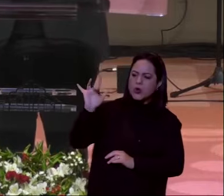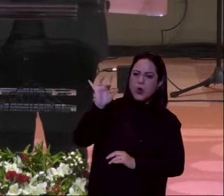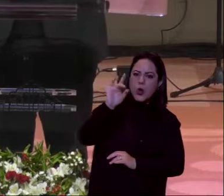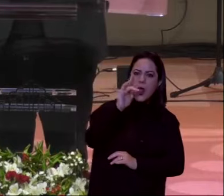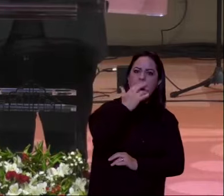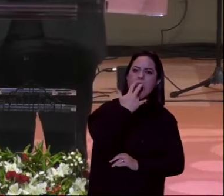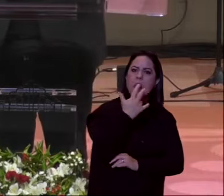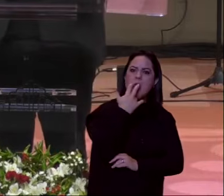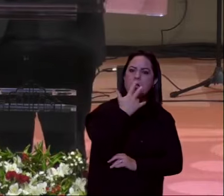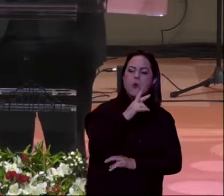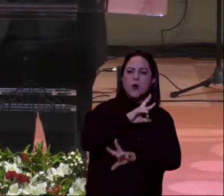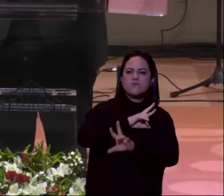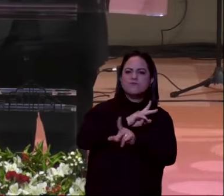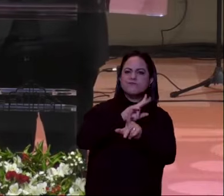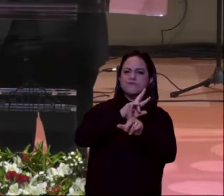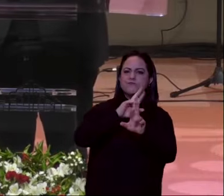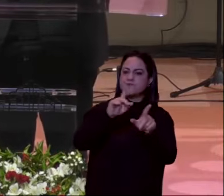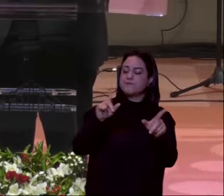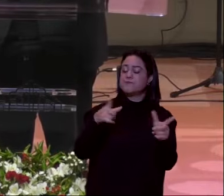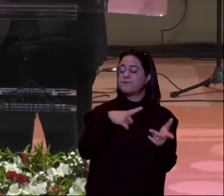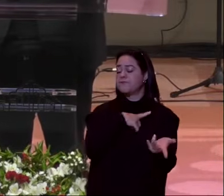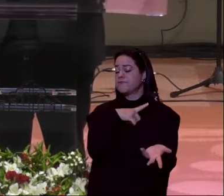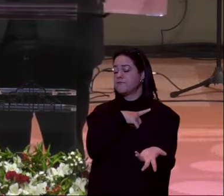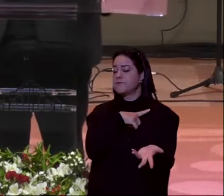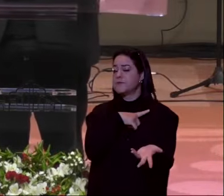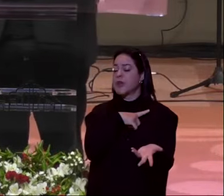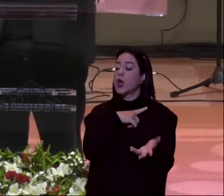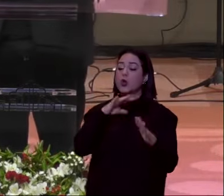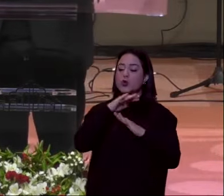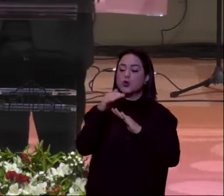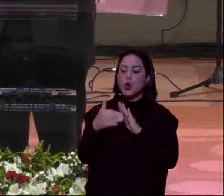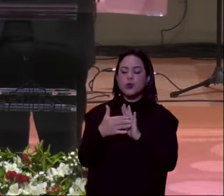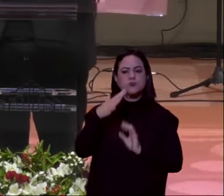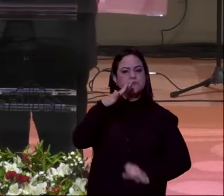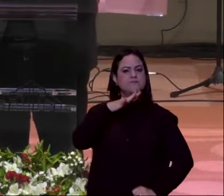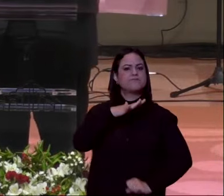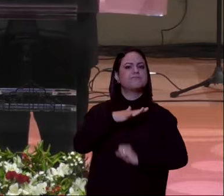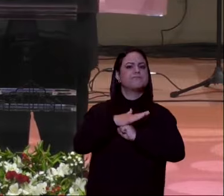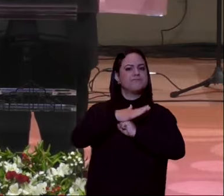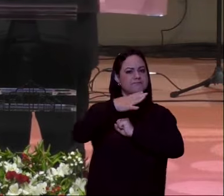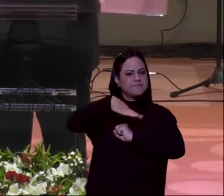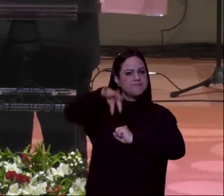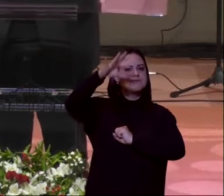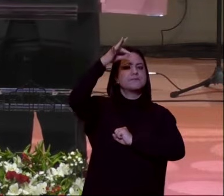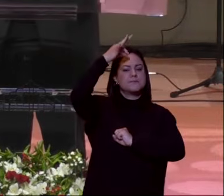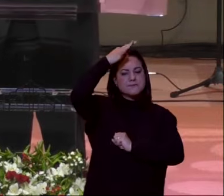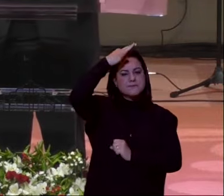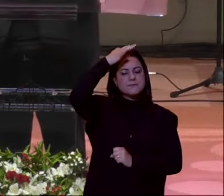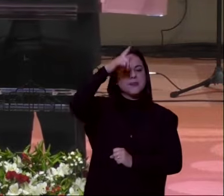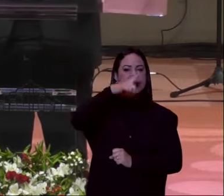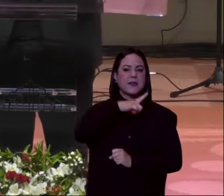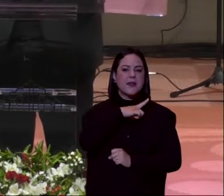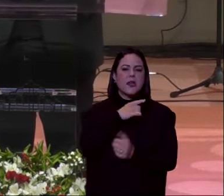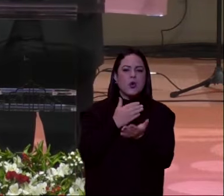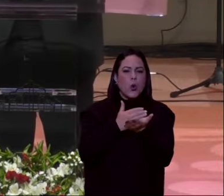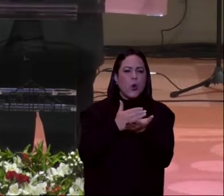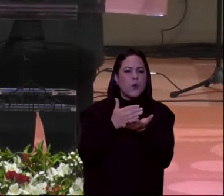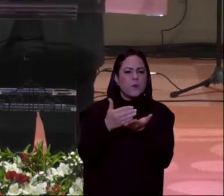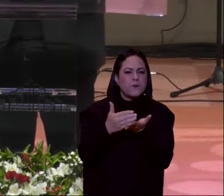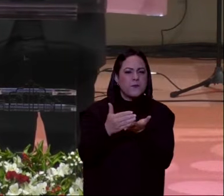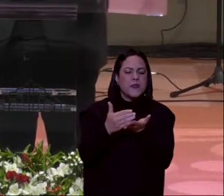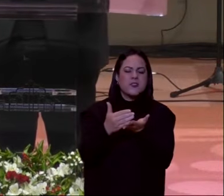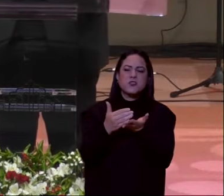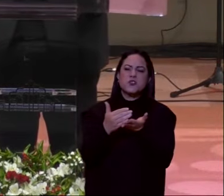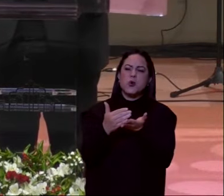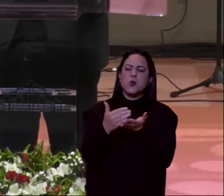uma dessas línguas. E todos ficaram cheios do Espírito Santo e começaram a falar